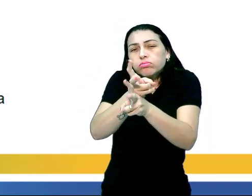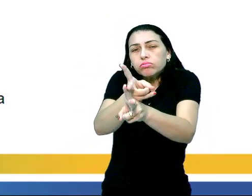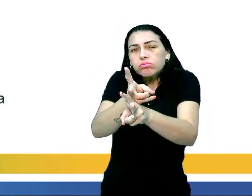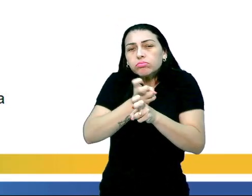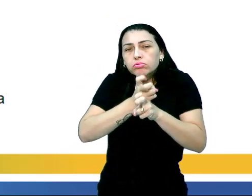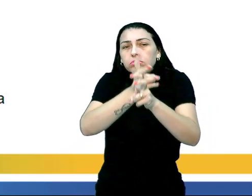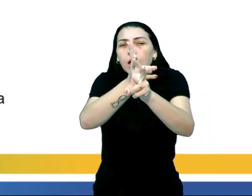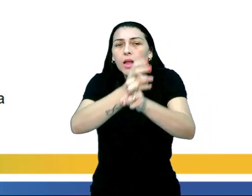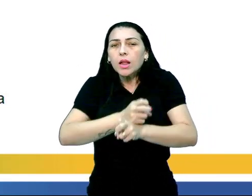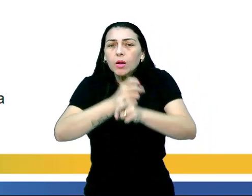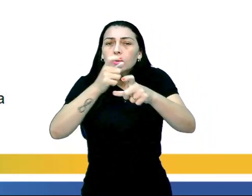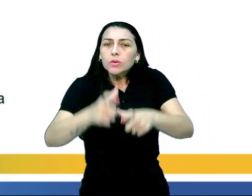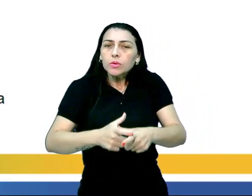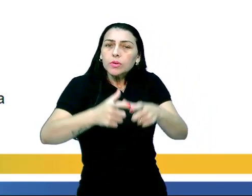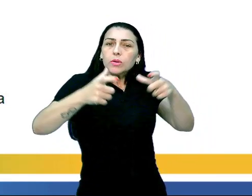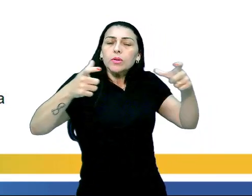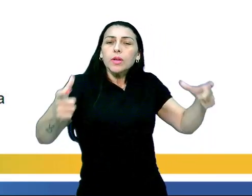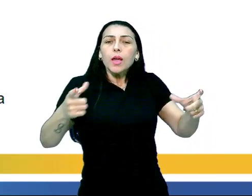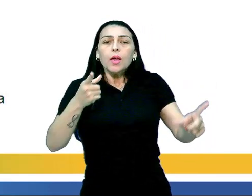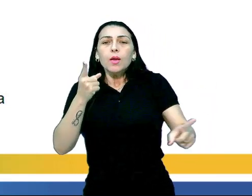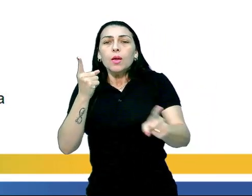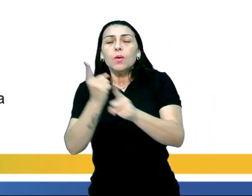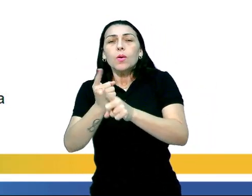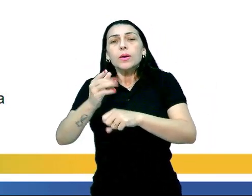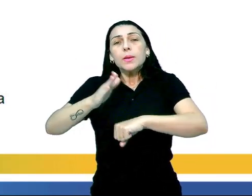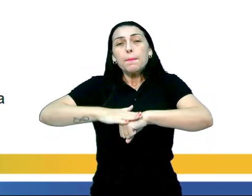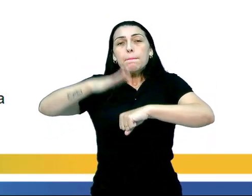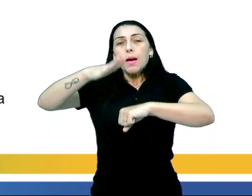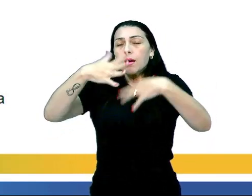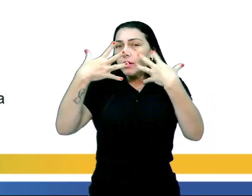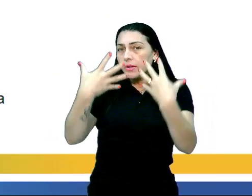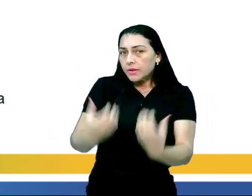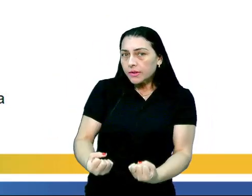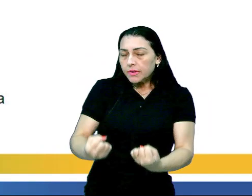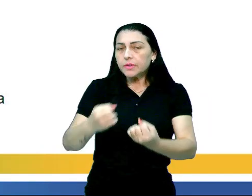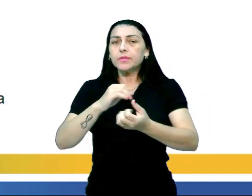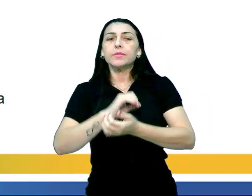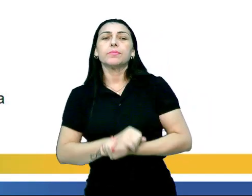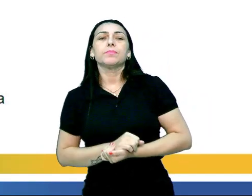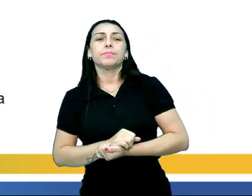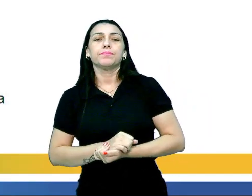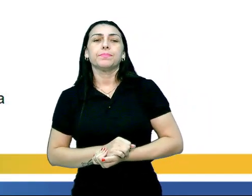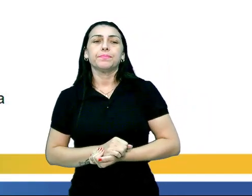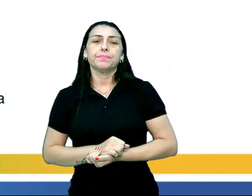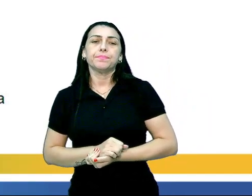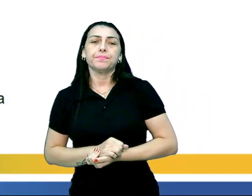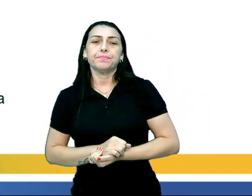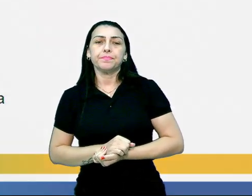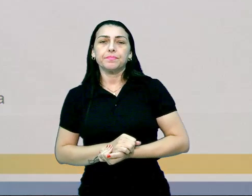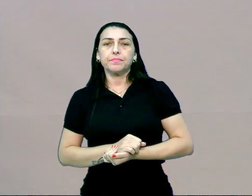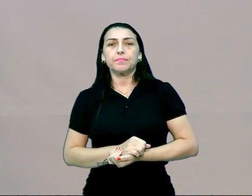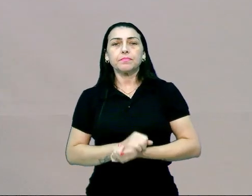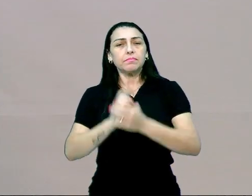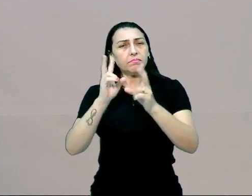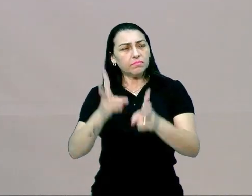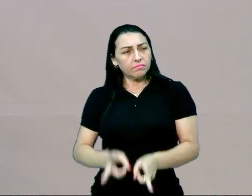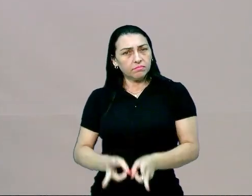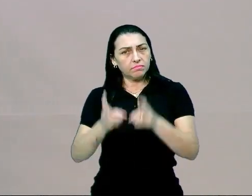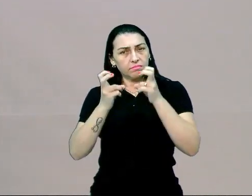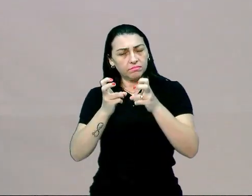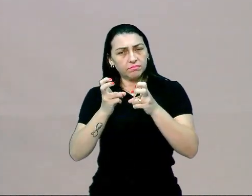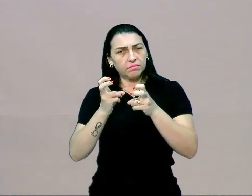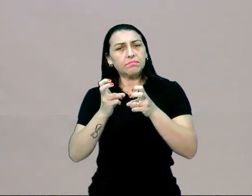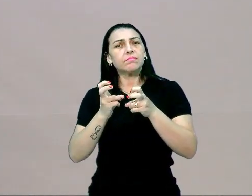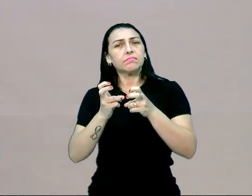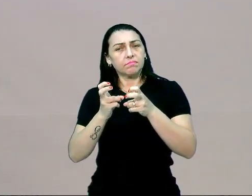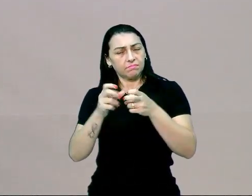a exploração, em grande medida, se encontra mais acentuada. Então percebam